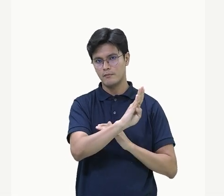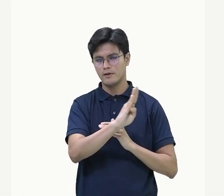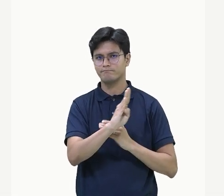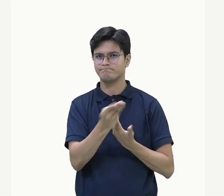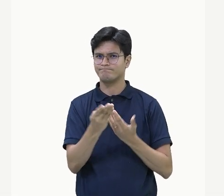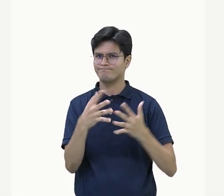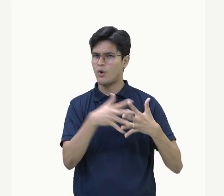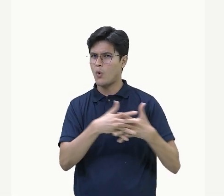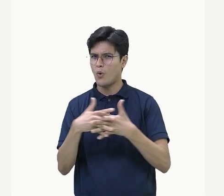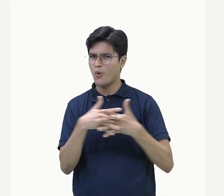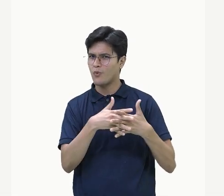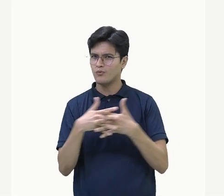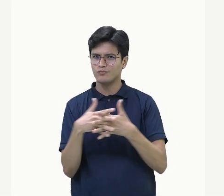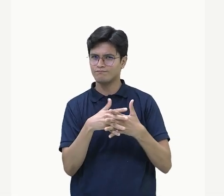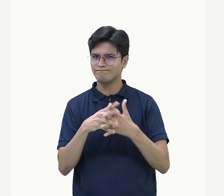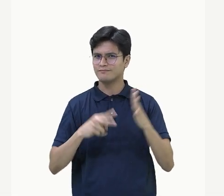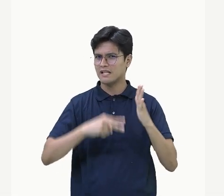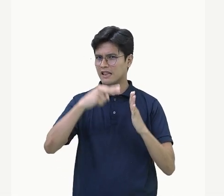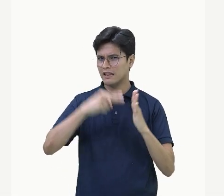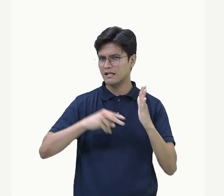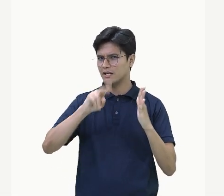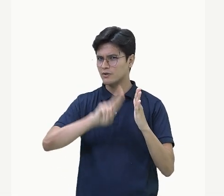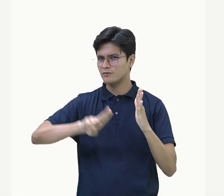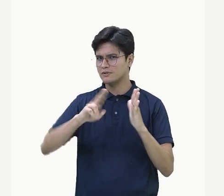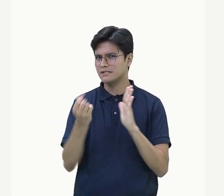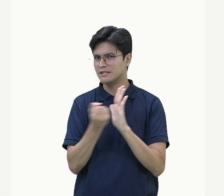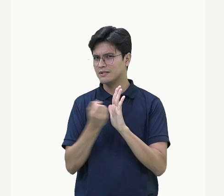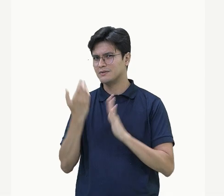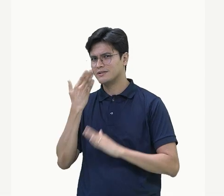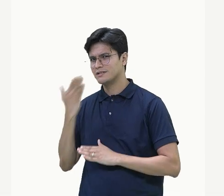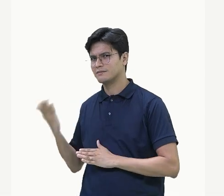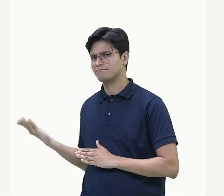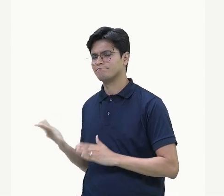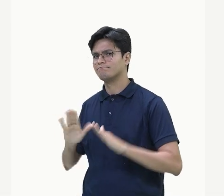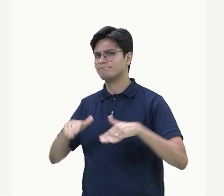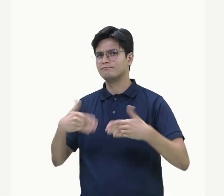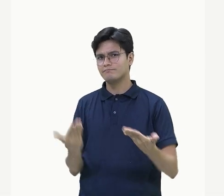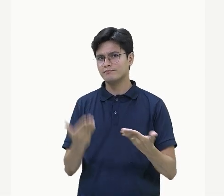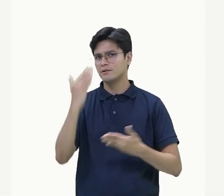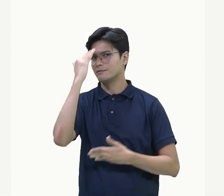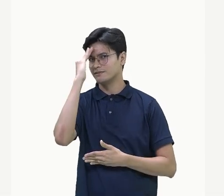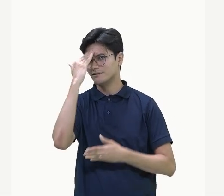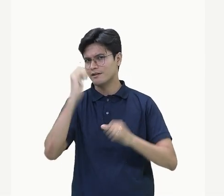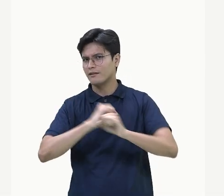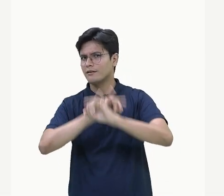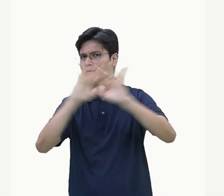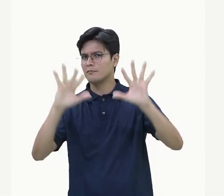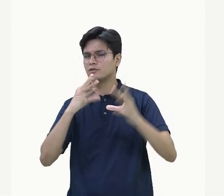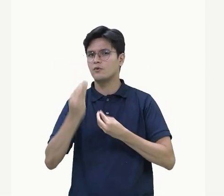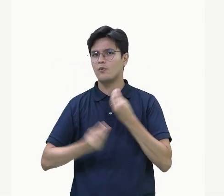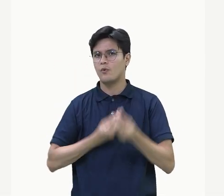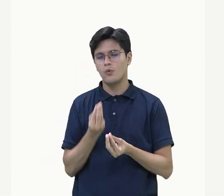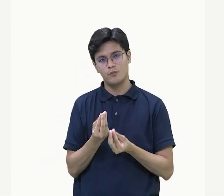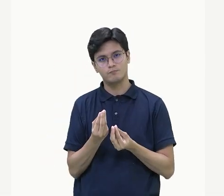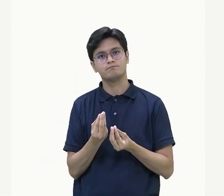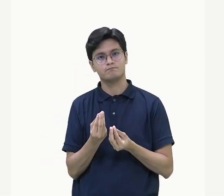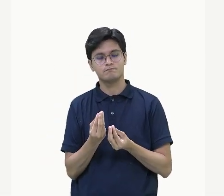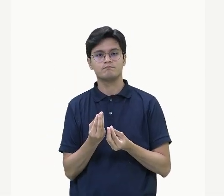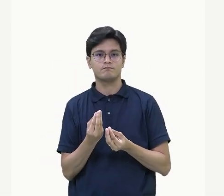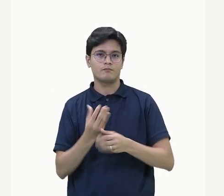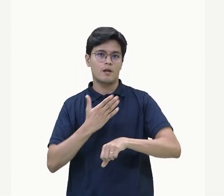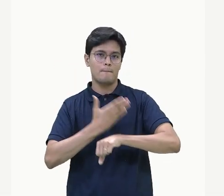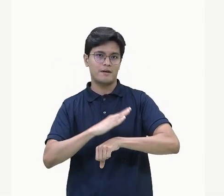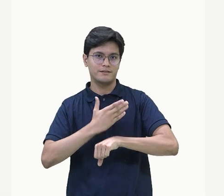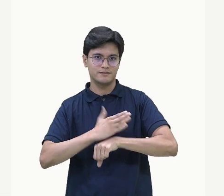quando a gente lê nesses termos. E o que é melhor para a gente entender? A gente fazer um exemplo prático. Vejam